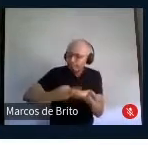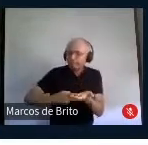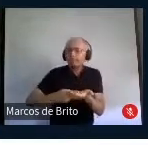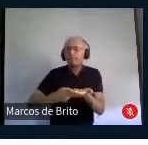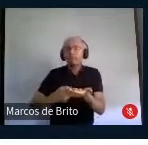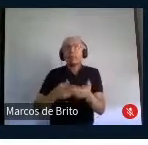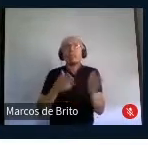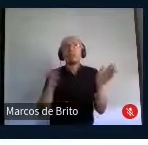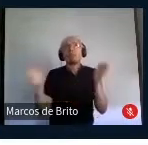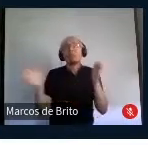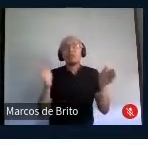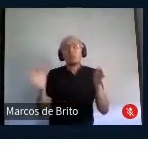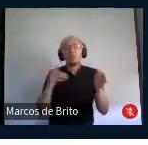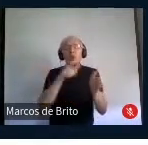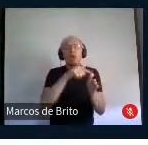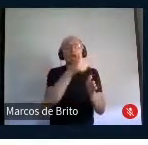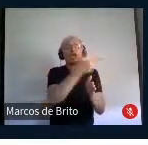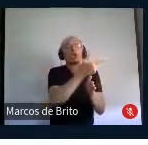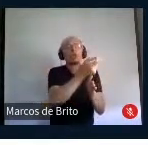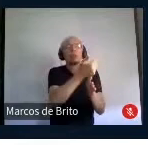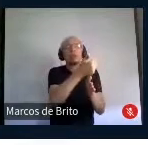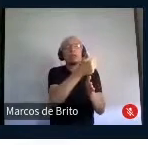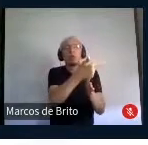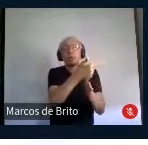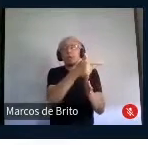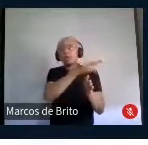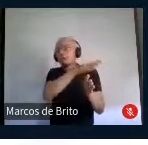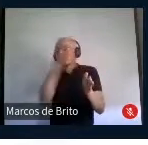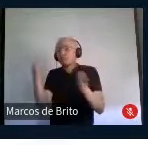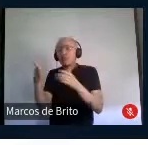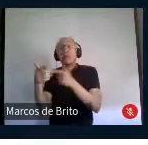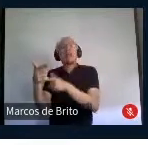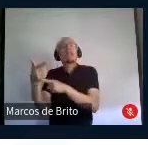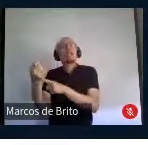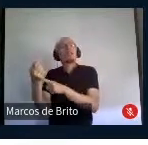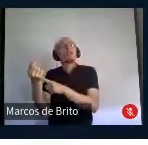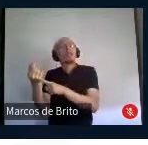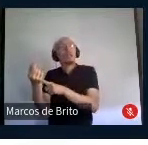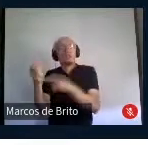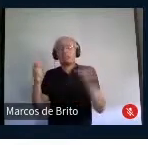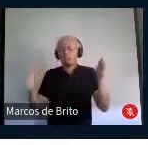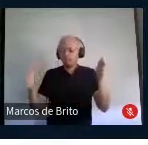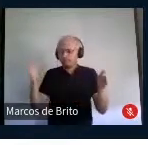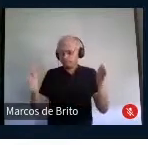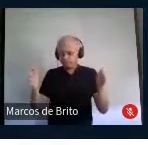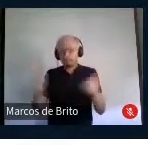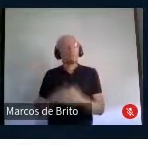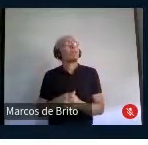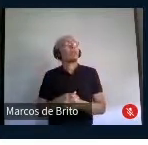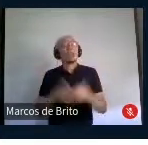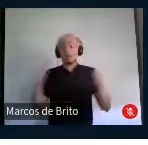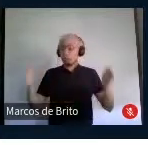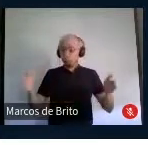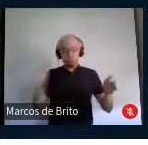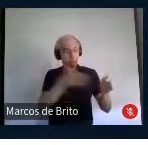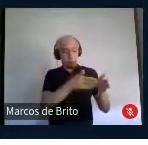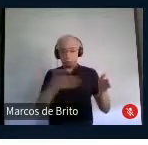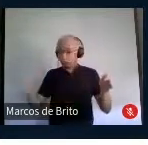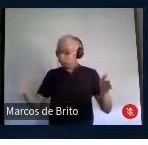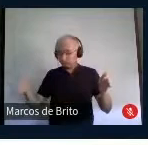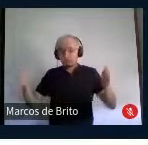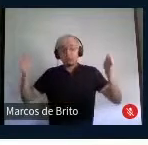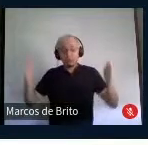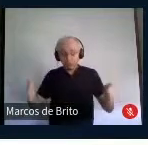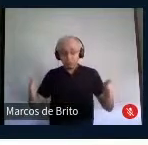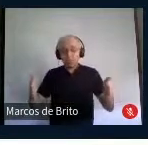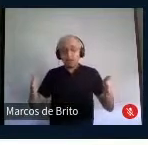entre 2012 e 2020. Em relação, a esse período de 2012 a 2020,